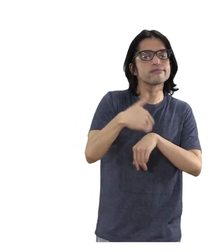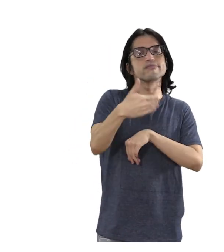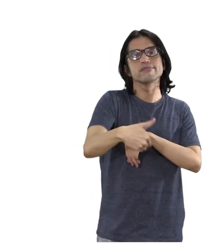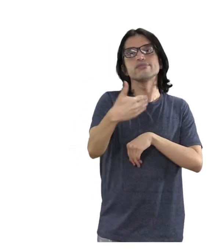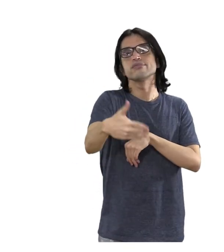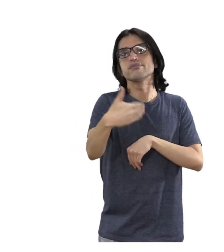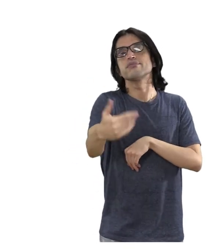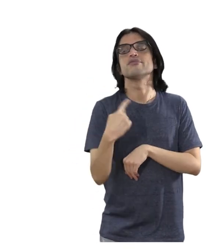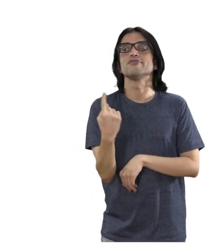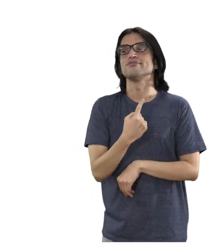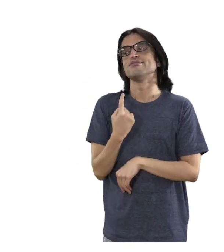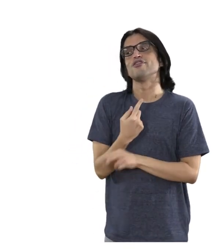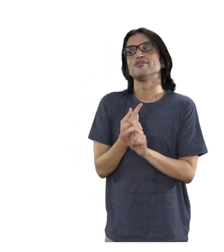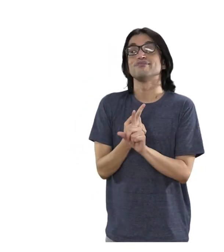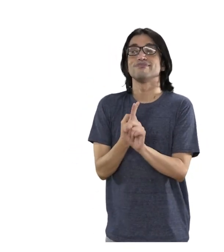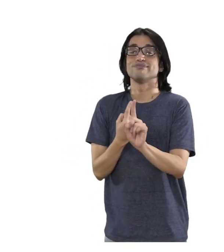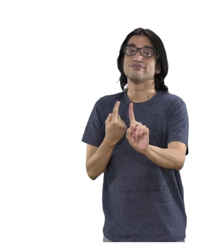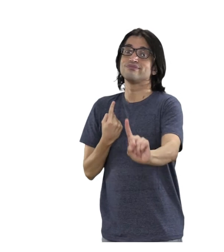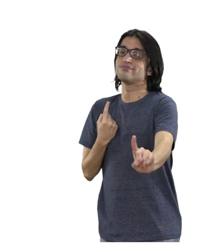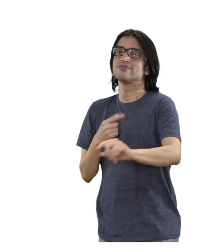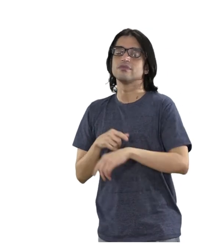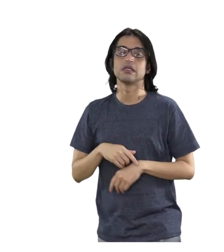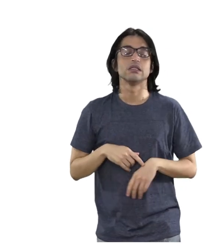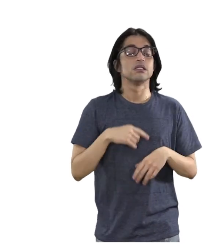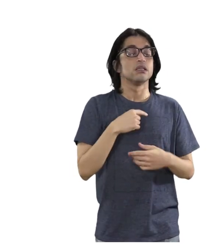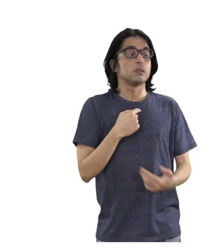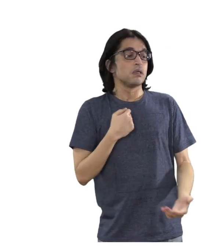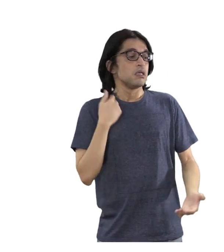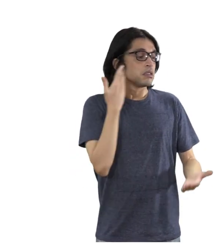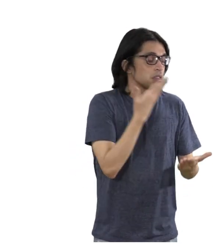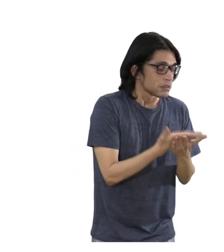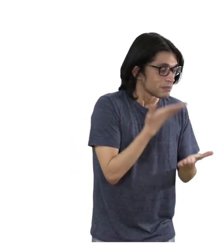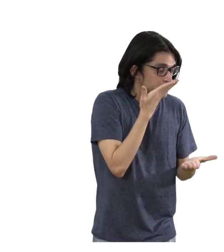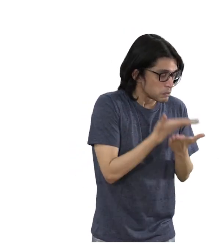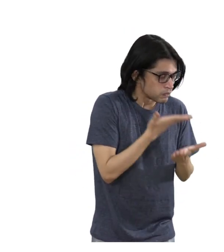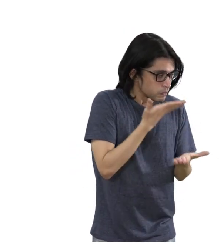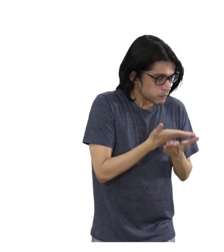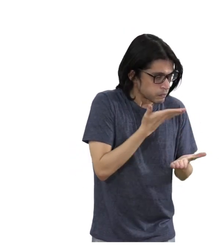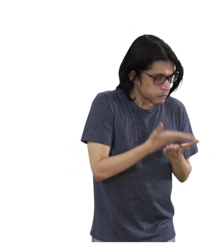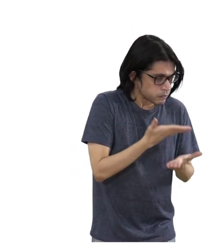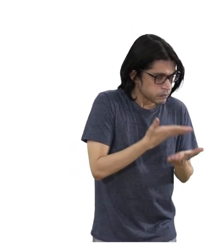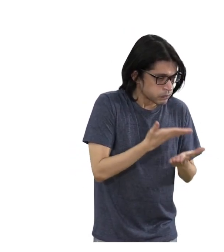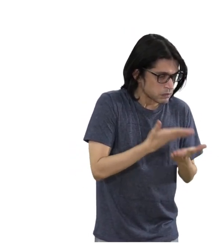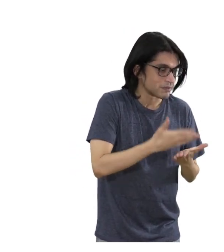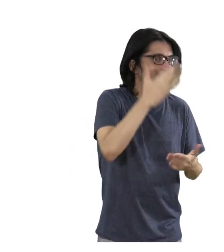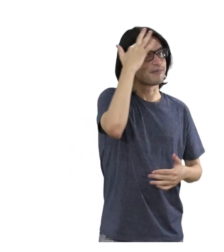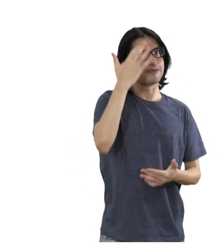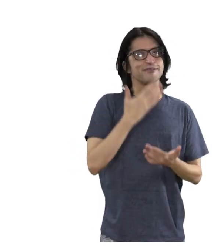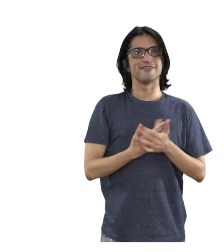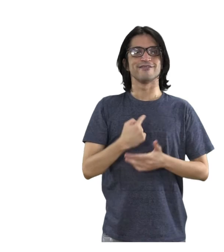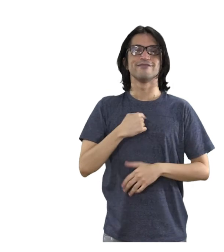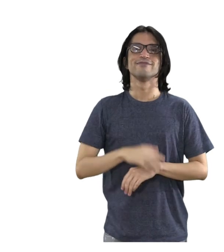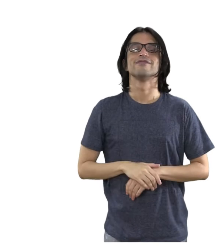passa, estamos mais distantes. Quanto mais estudava para a prova, mais confiante ficava.